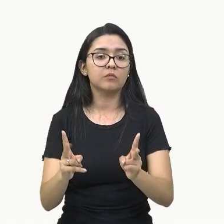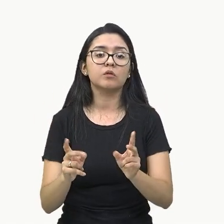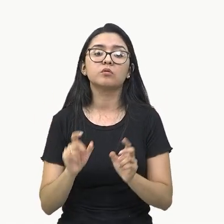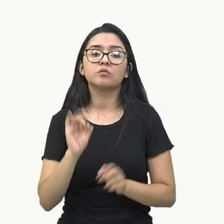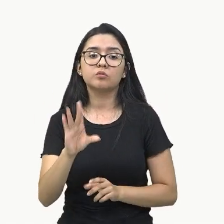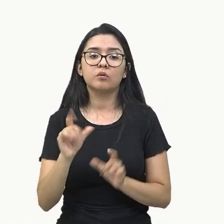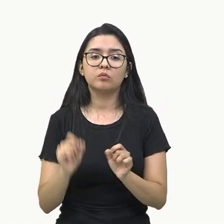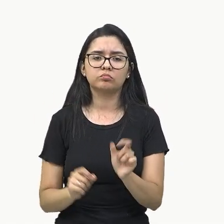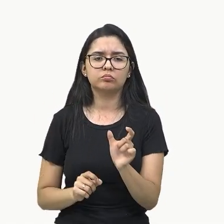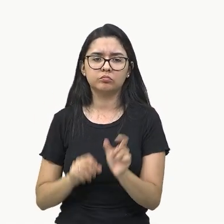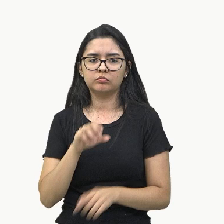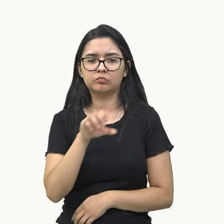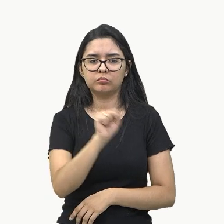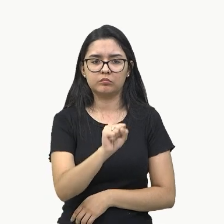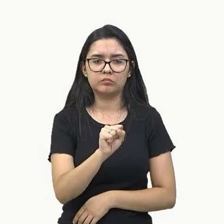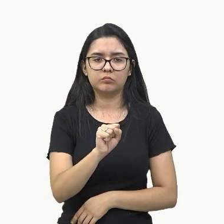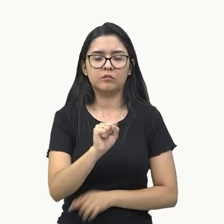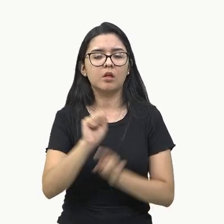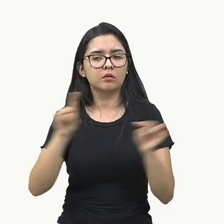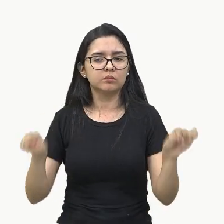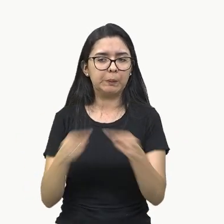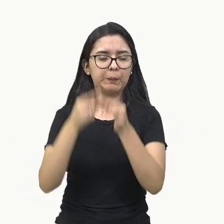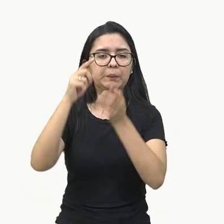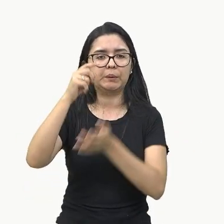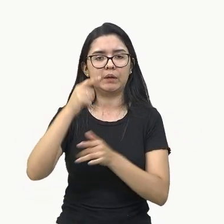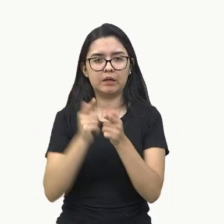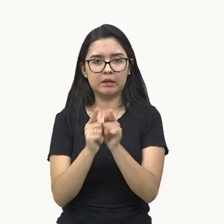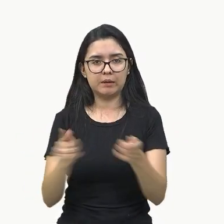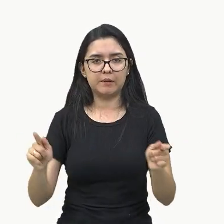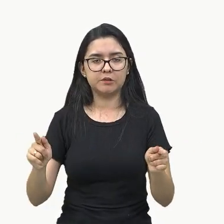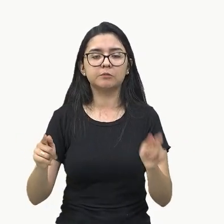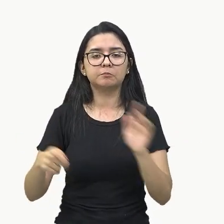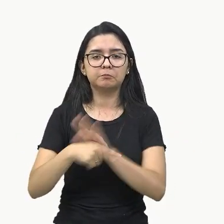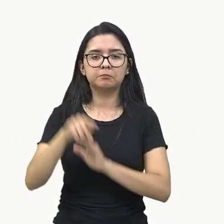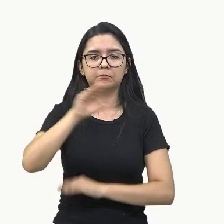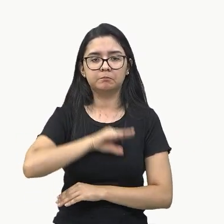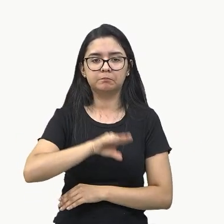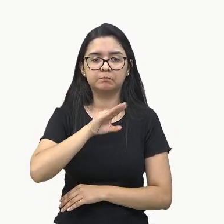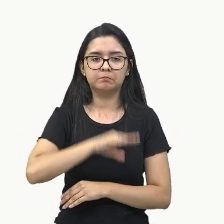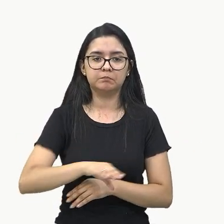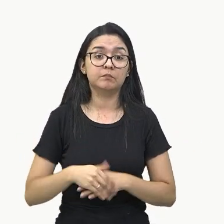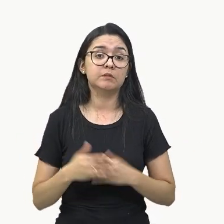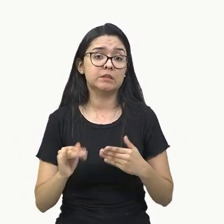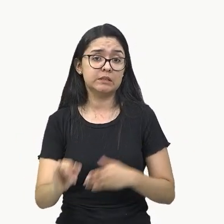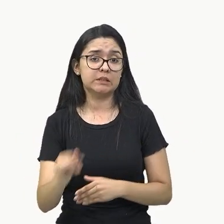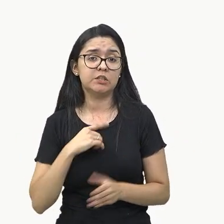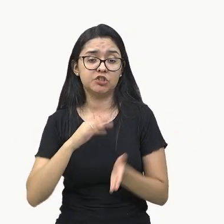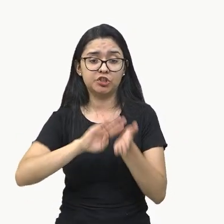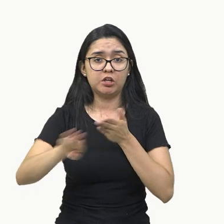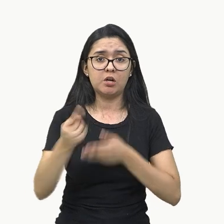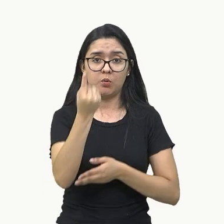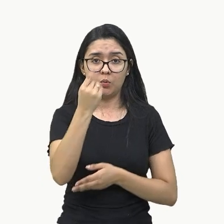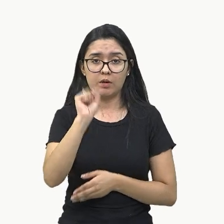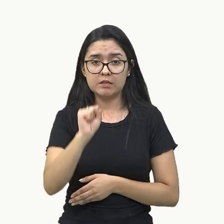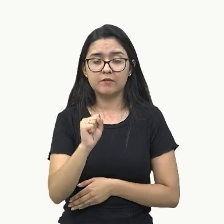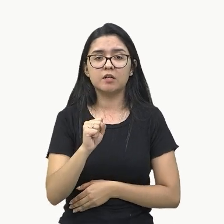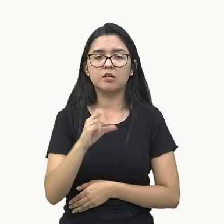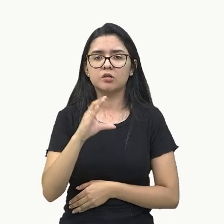acrescentado para que eu adeque a gramática. Girassol e não fique girasol, por exemplo, que